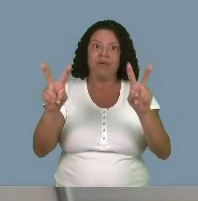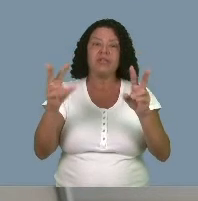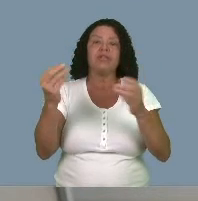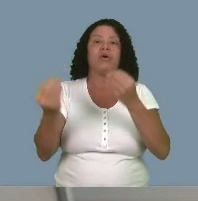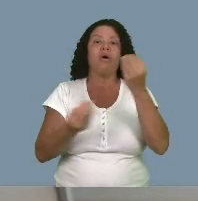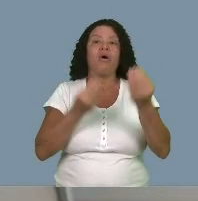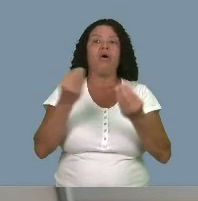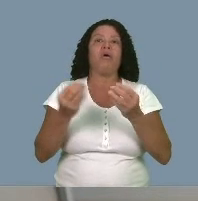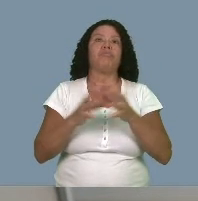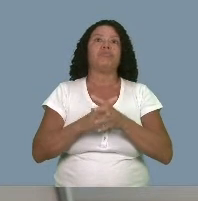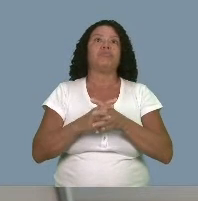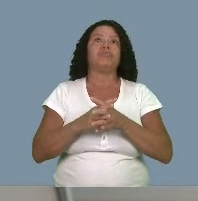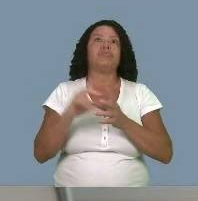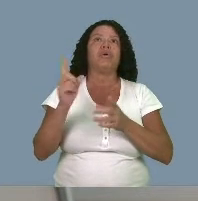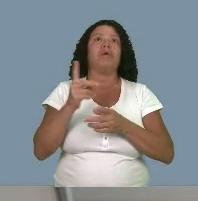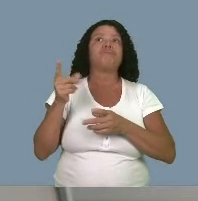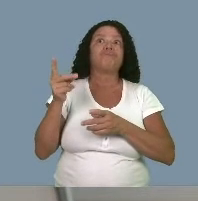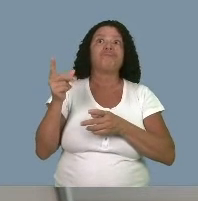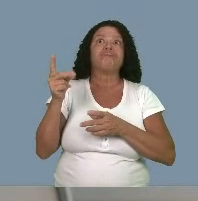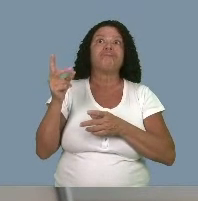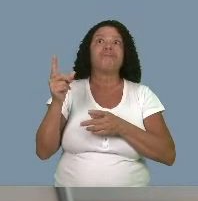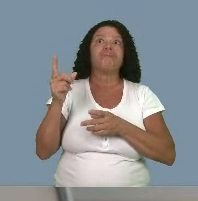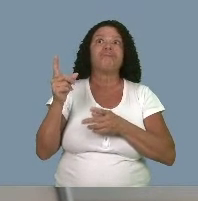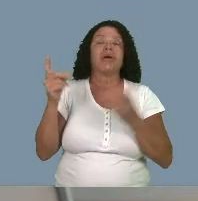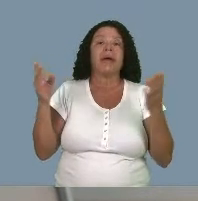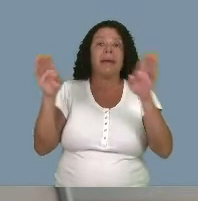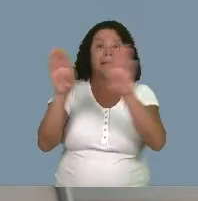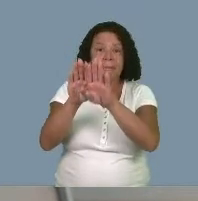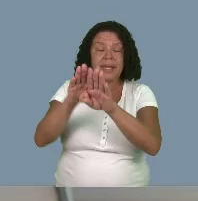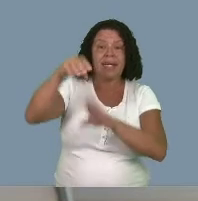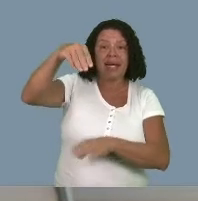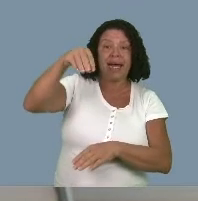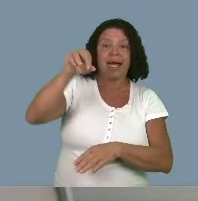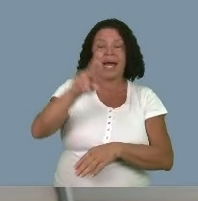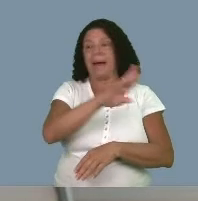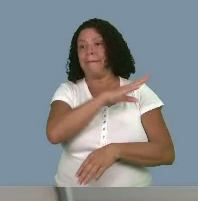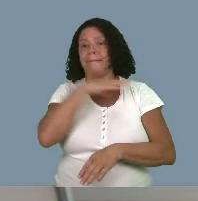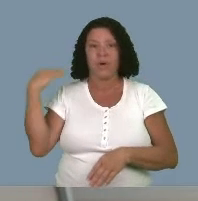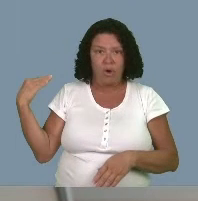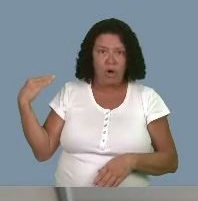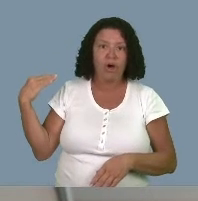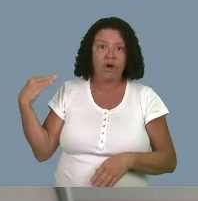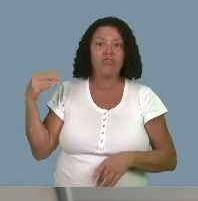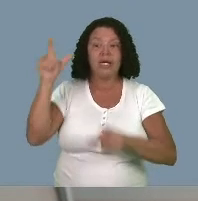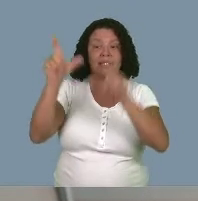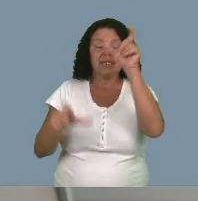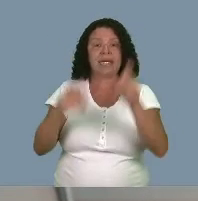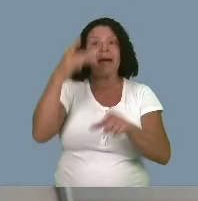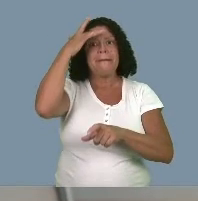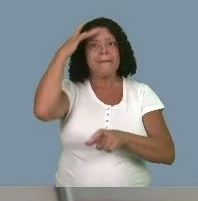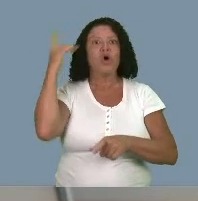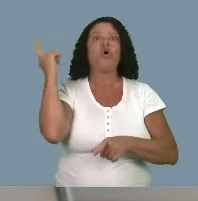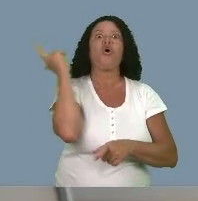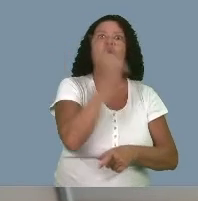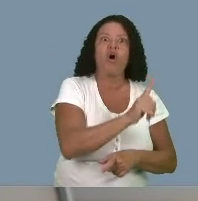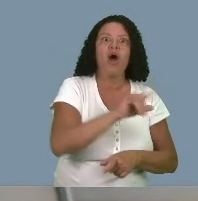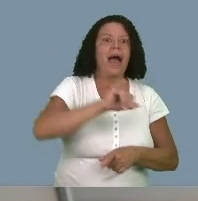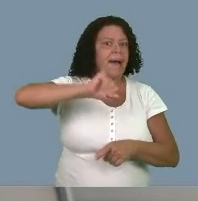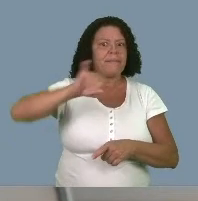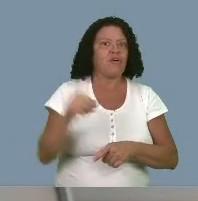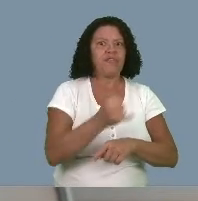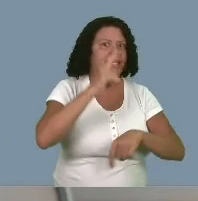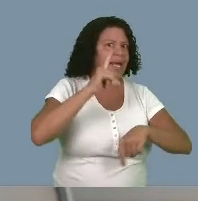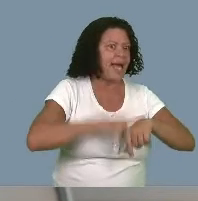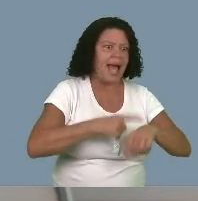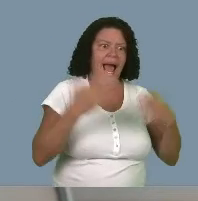coisa finita, né? Que termina com a morte. E para essas pessoas conquistar e aproveitar essa vida